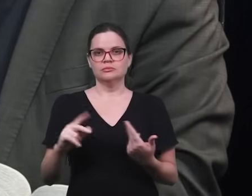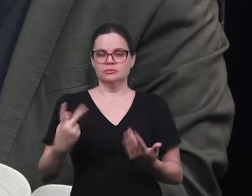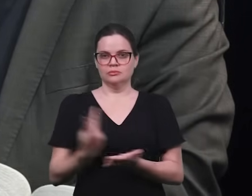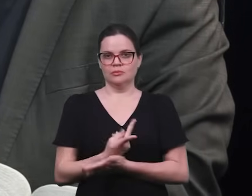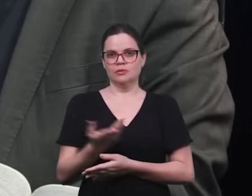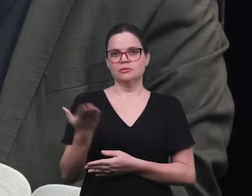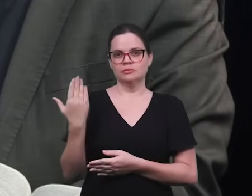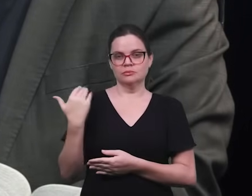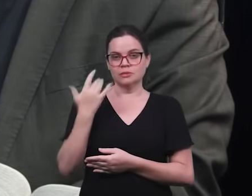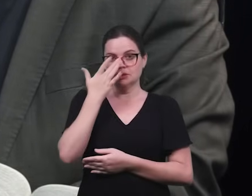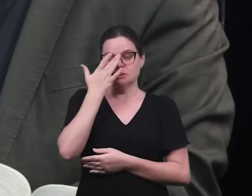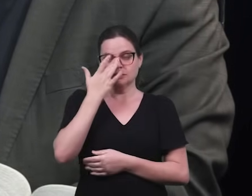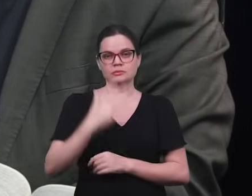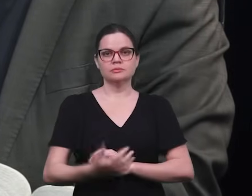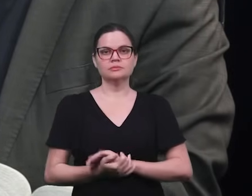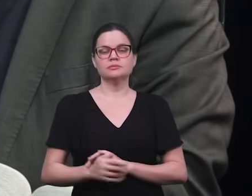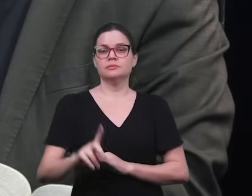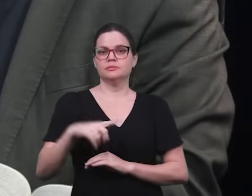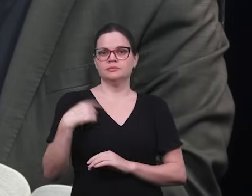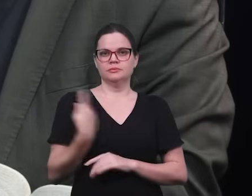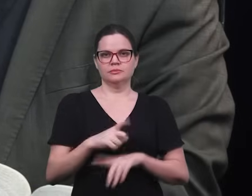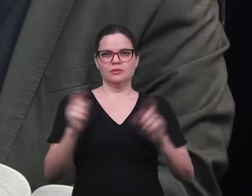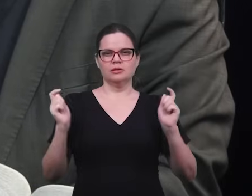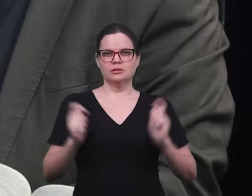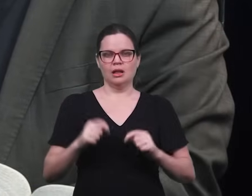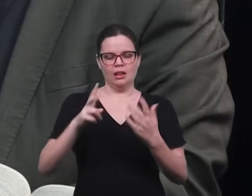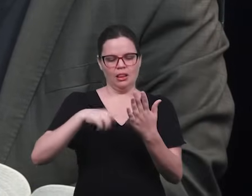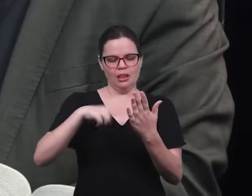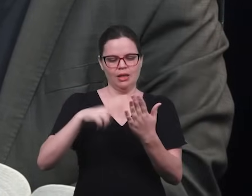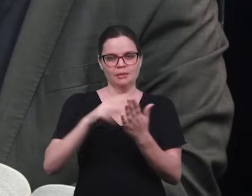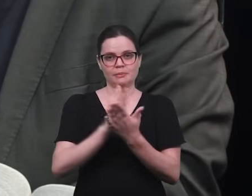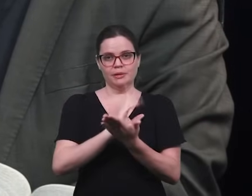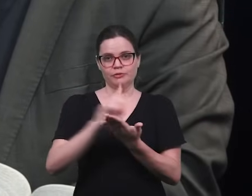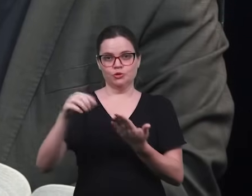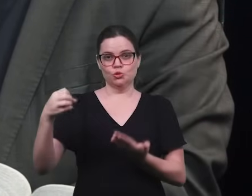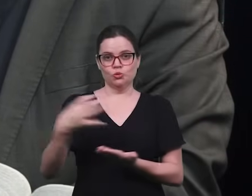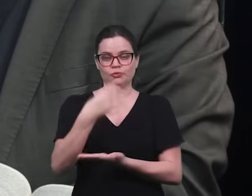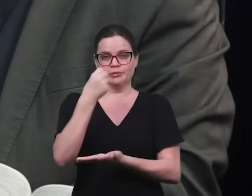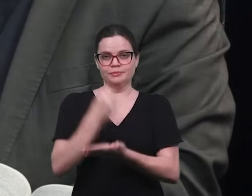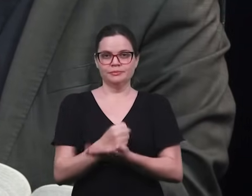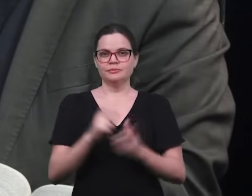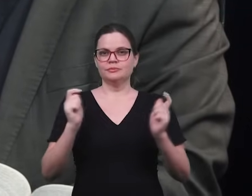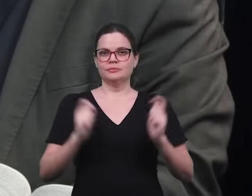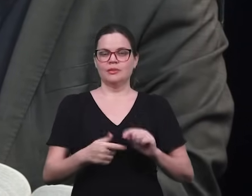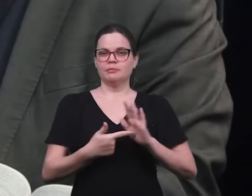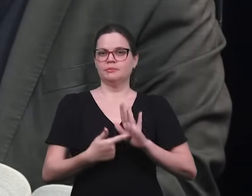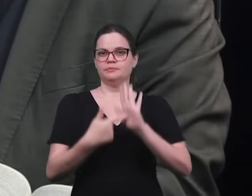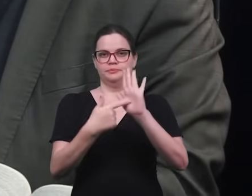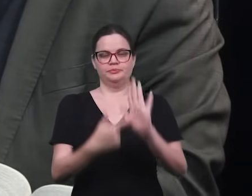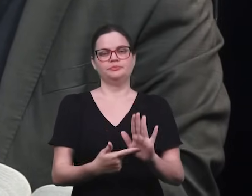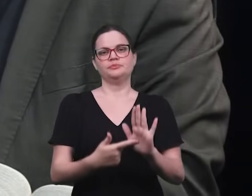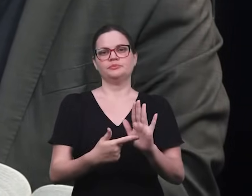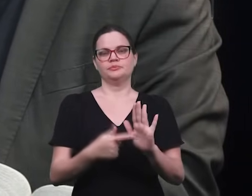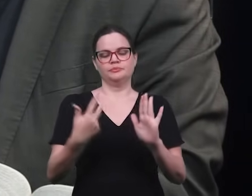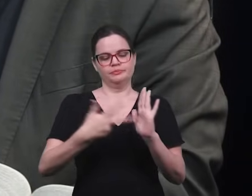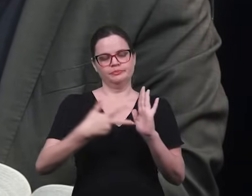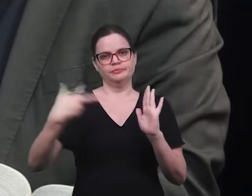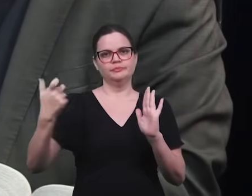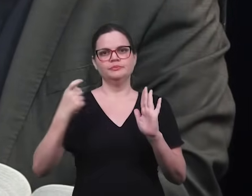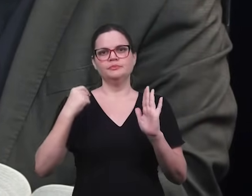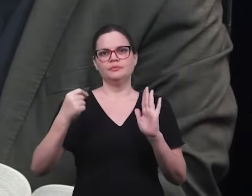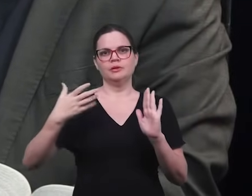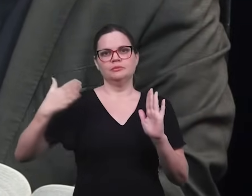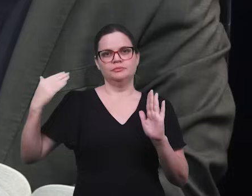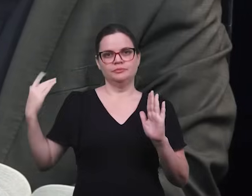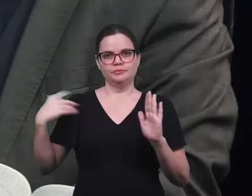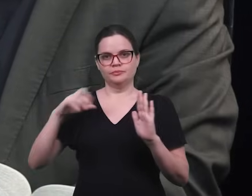o homem, nós conseguimos ver que o Senhor, ele se apresentou, ele operou no